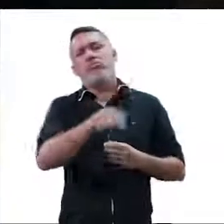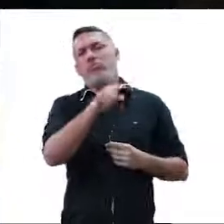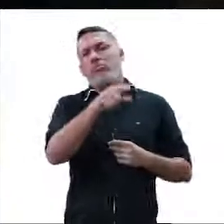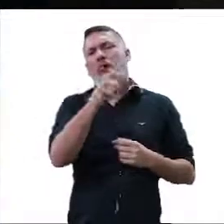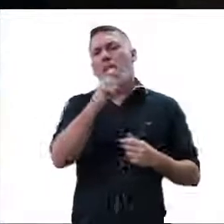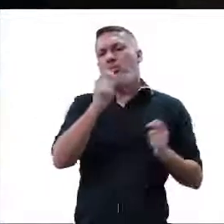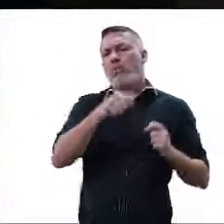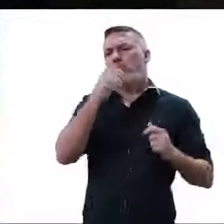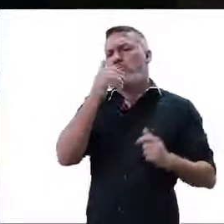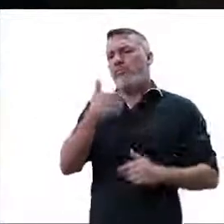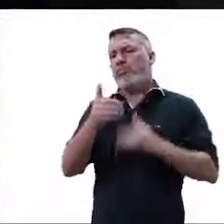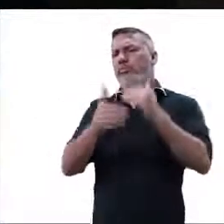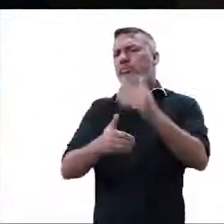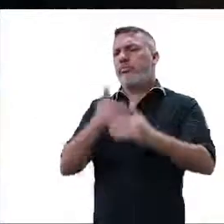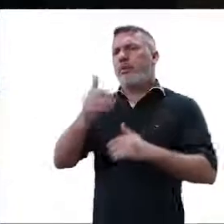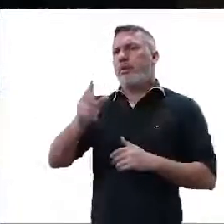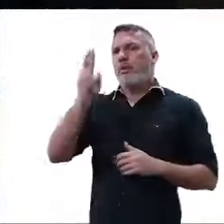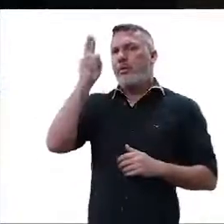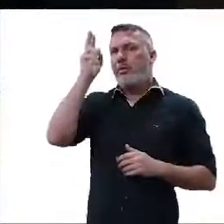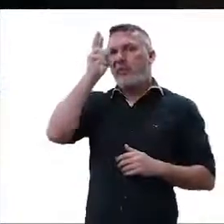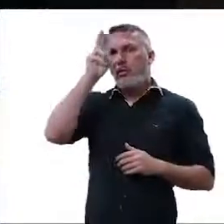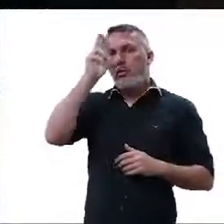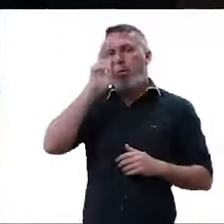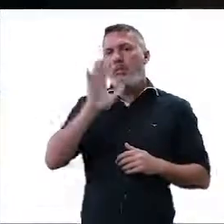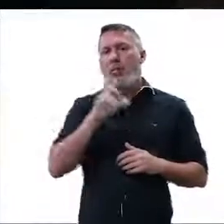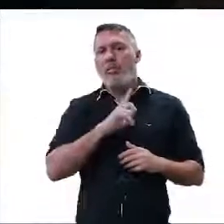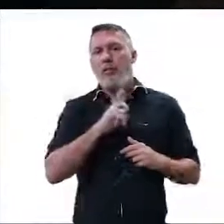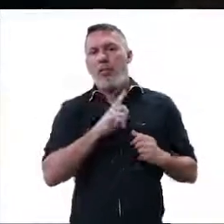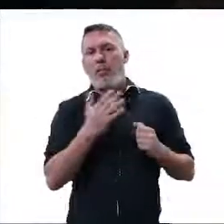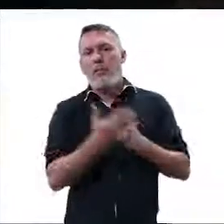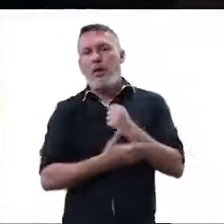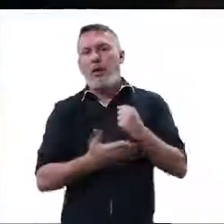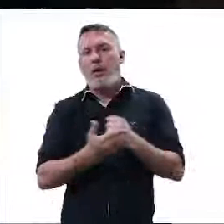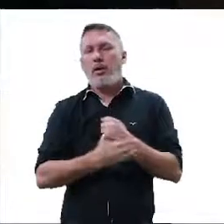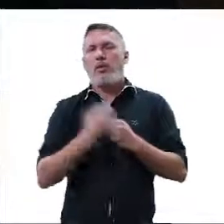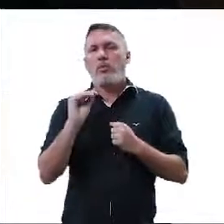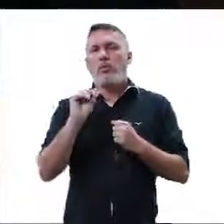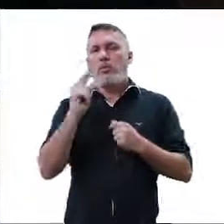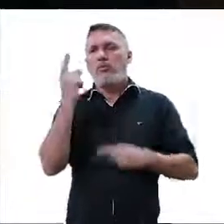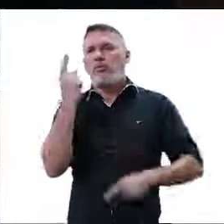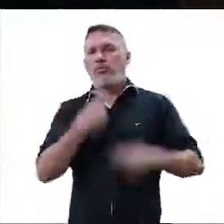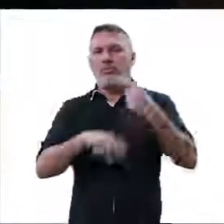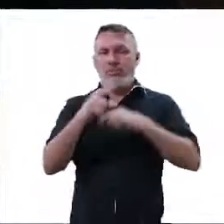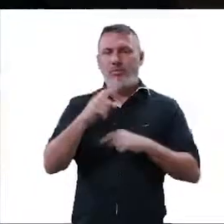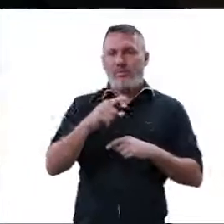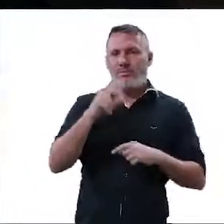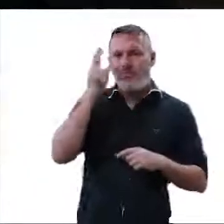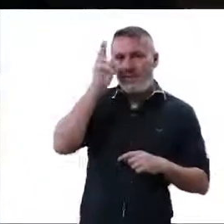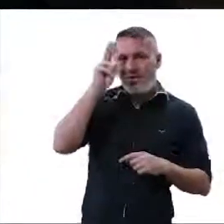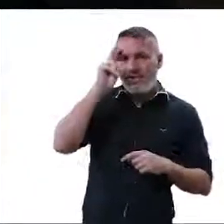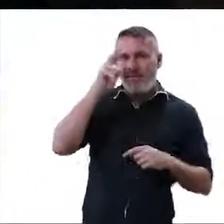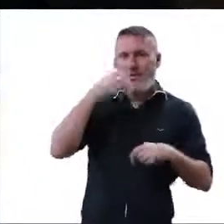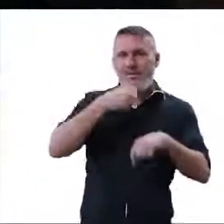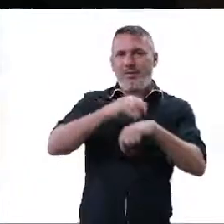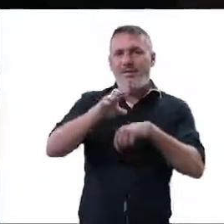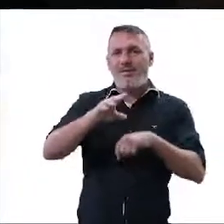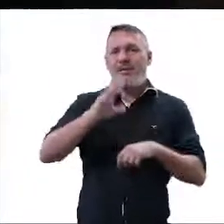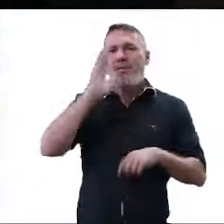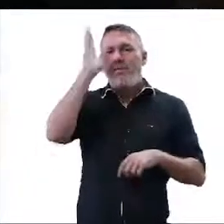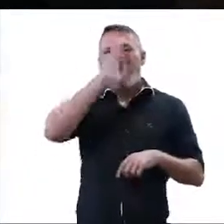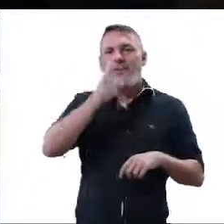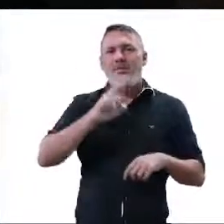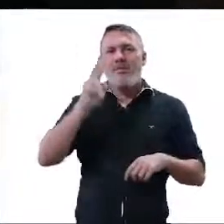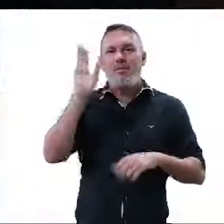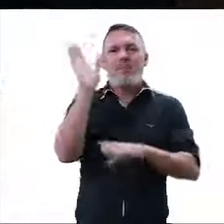ele avance na história, mas baseado numa perspectiva de progresso. Ou seja, lembra quando eu falei do lema da